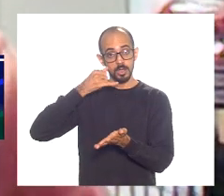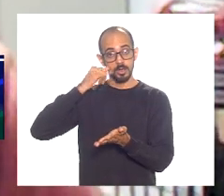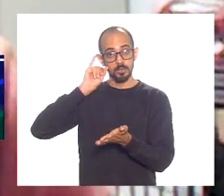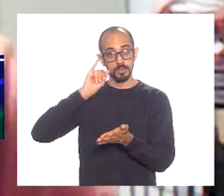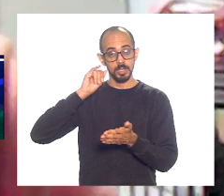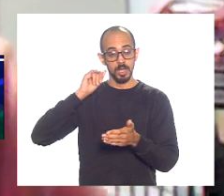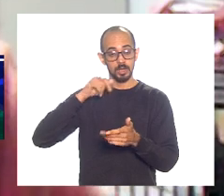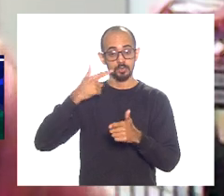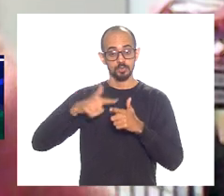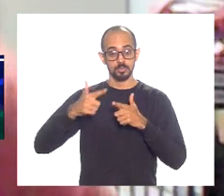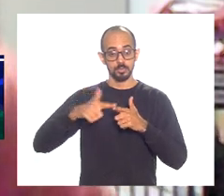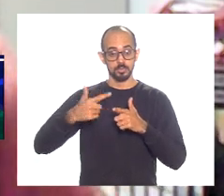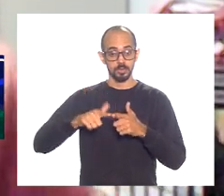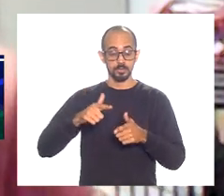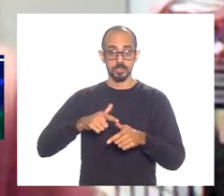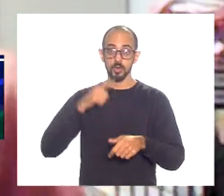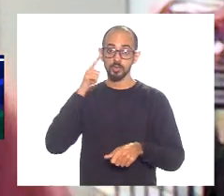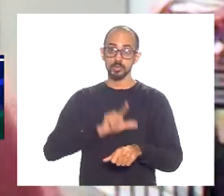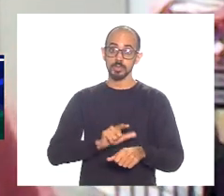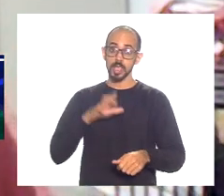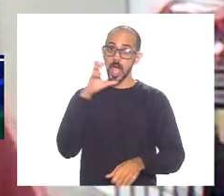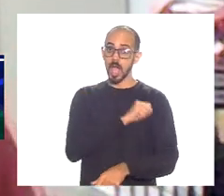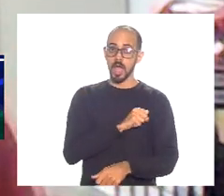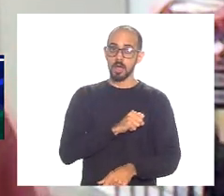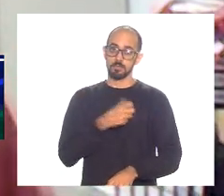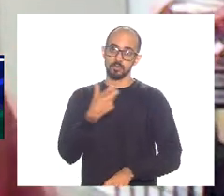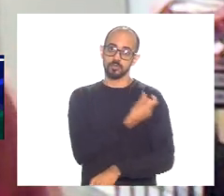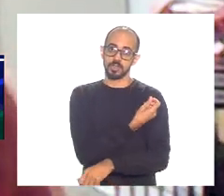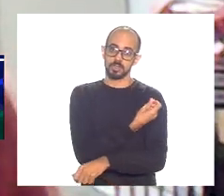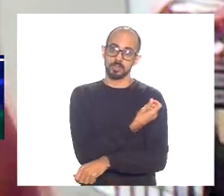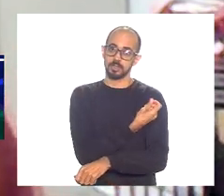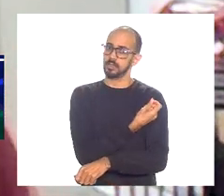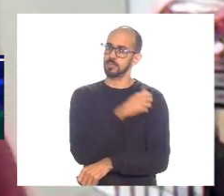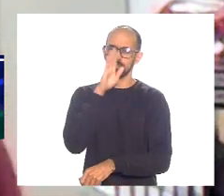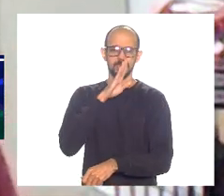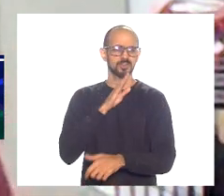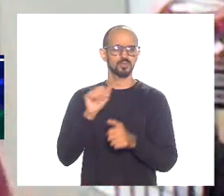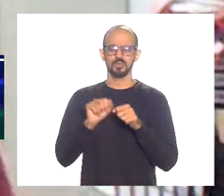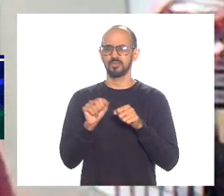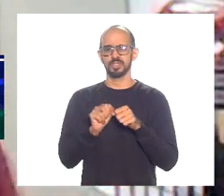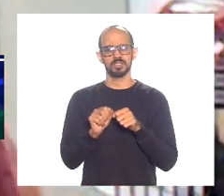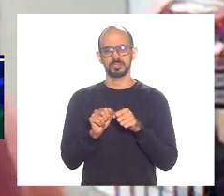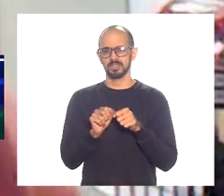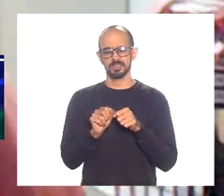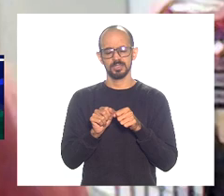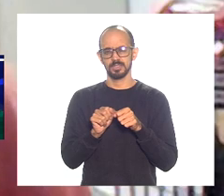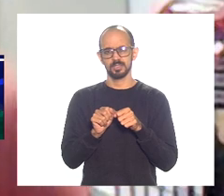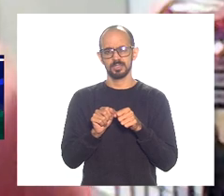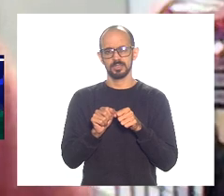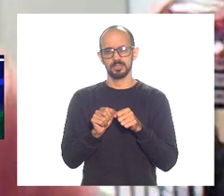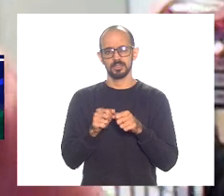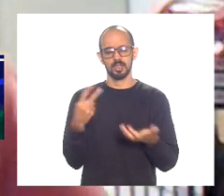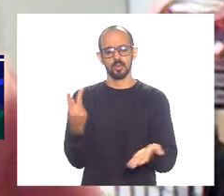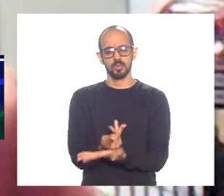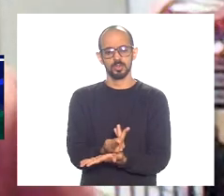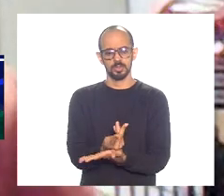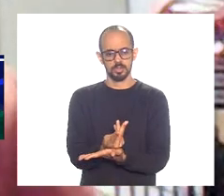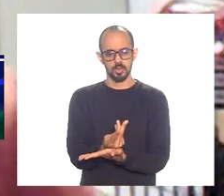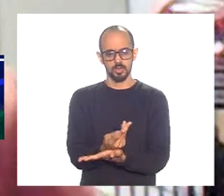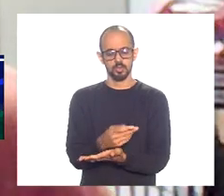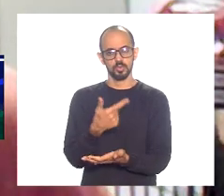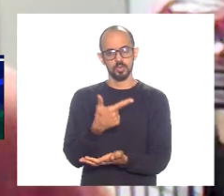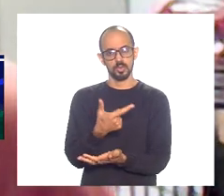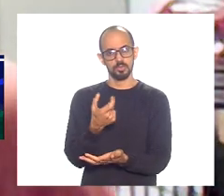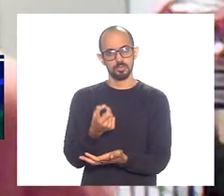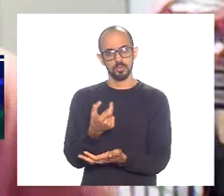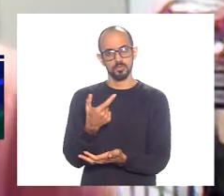garantir acesso ao imunizante no primeiro momento. O Brasil não fez nada disso. Então, o que aconteceu com o Brasil nesse ano